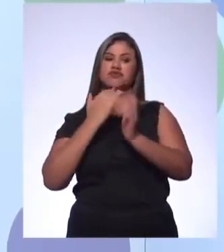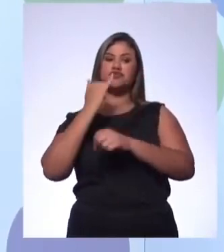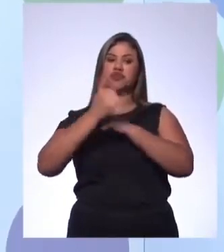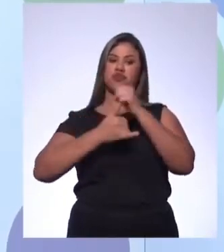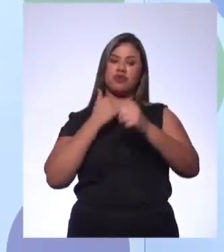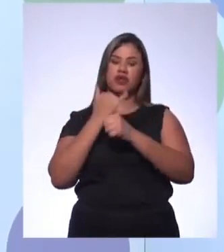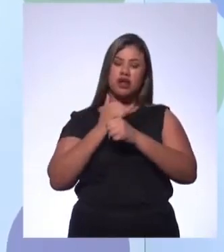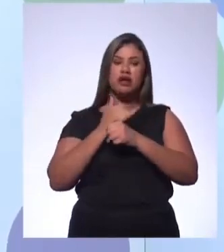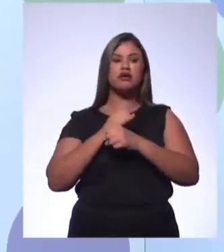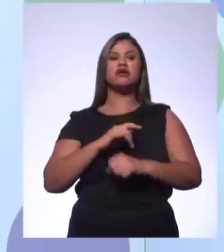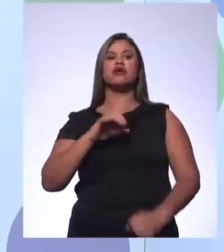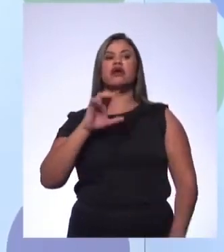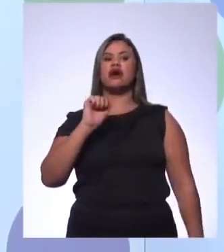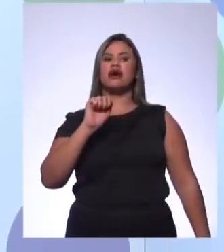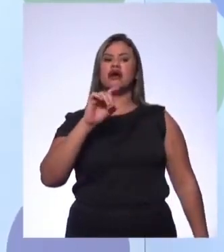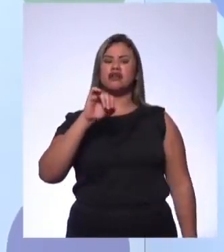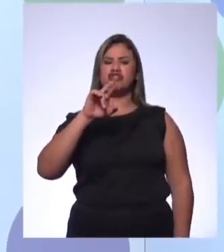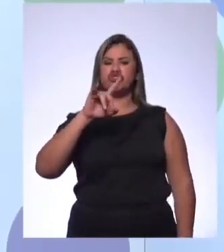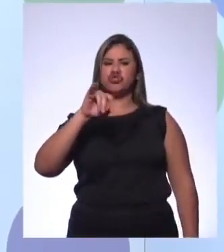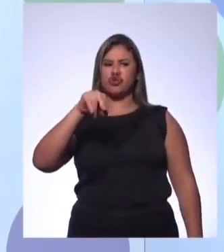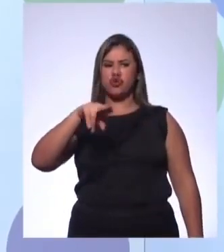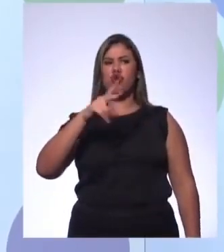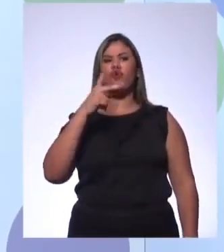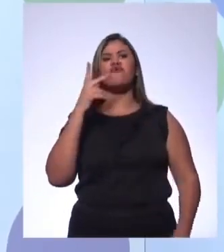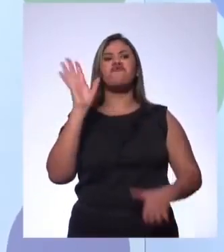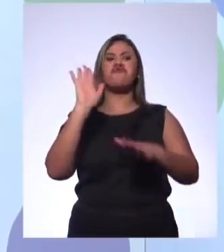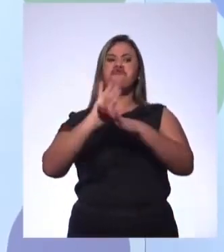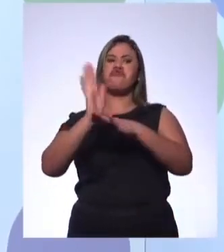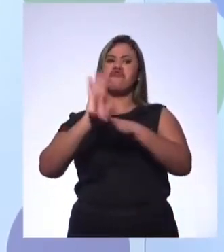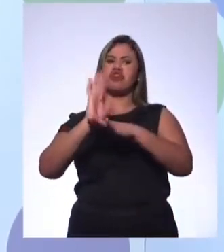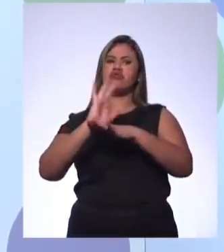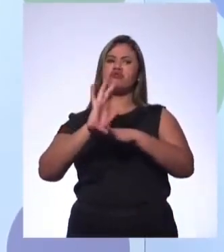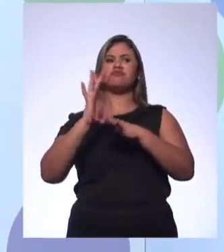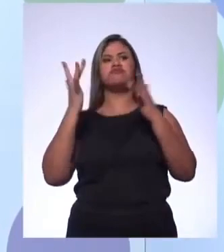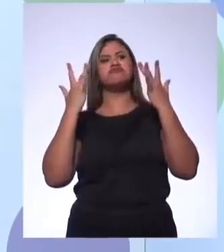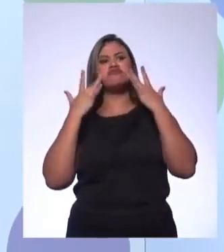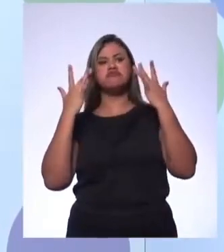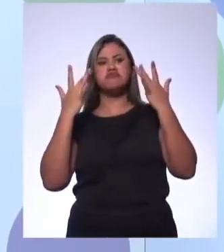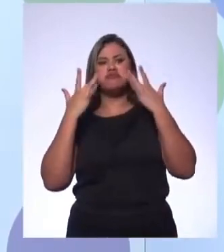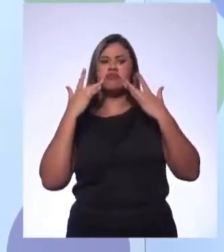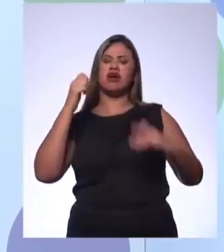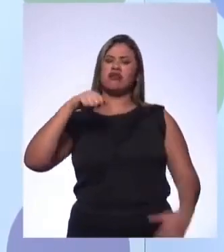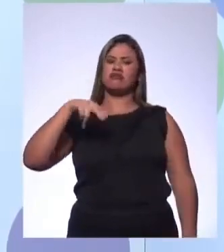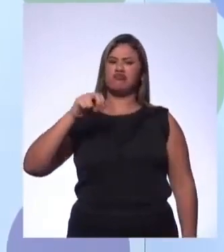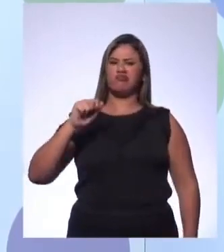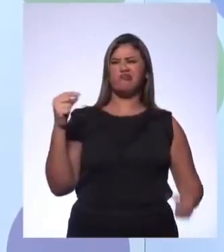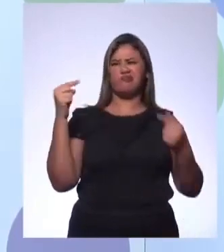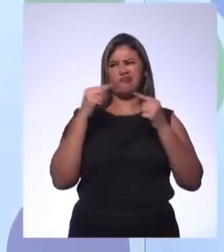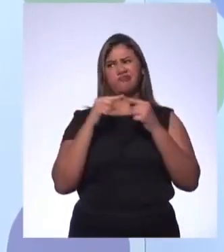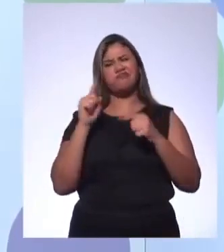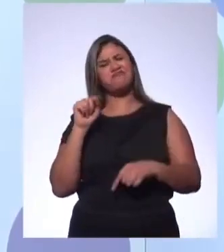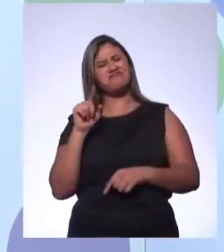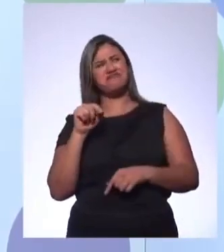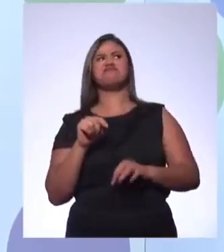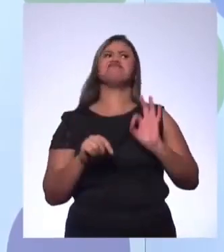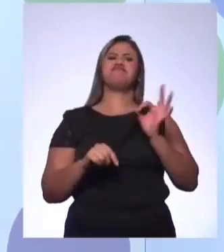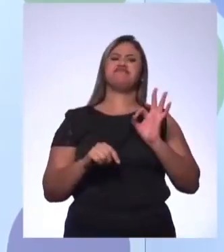fala filmes e peças de teatro. A Ana Clara fala. Sim, tudo isso, Sim, tá certo, né? tá Sim.